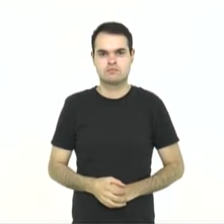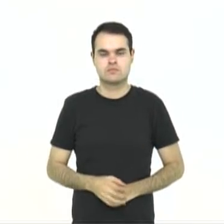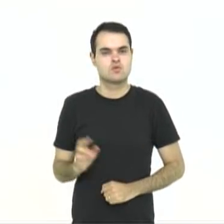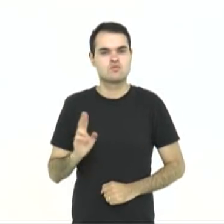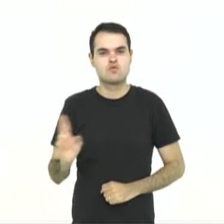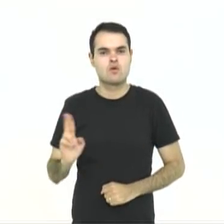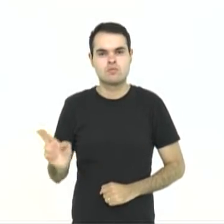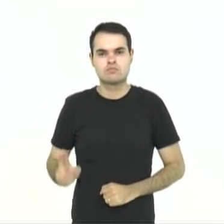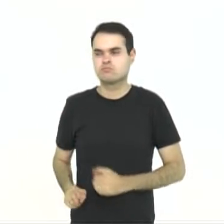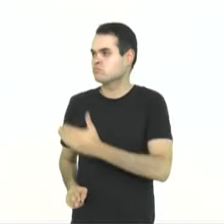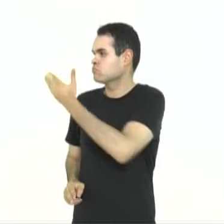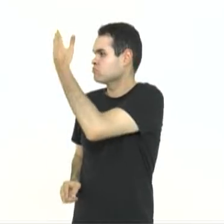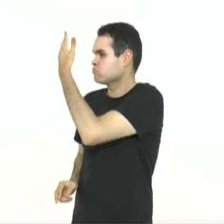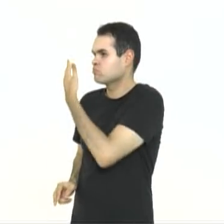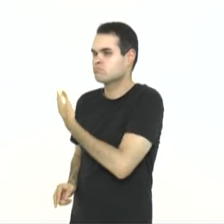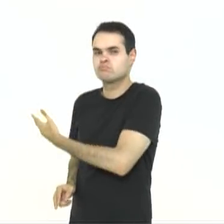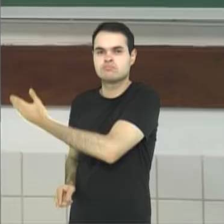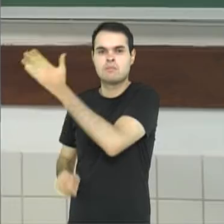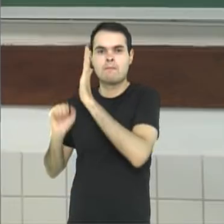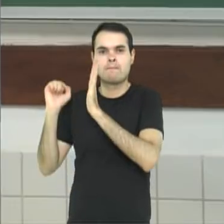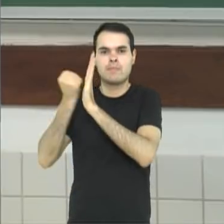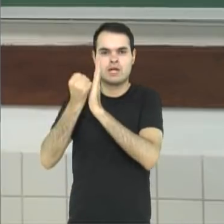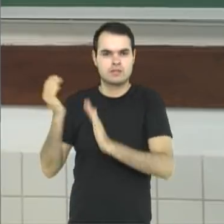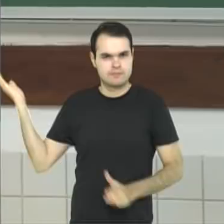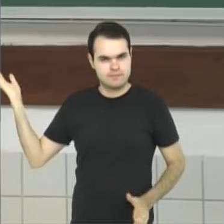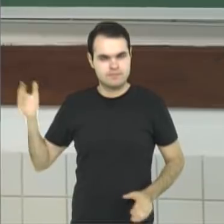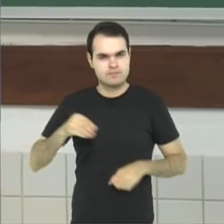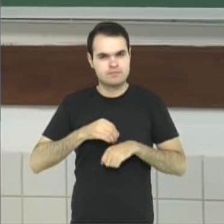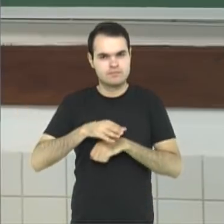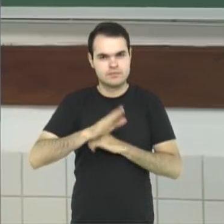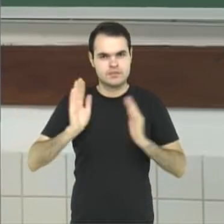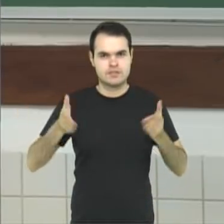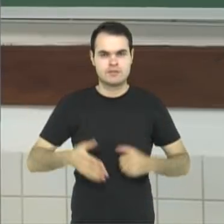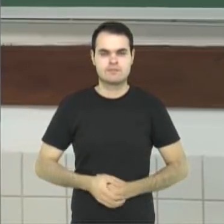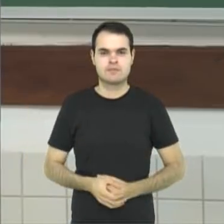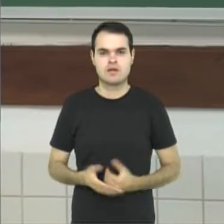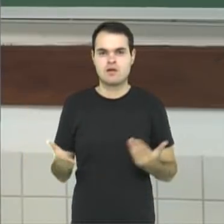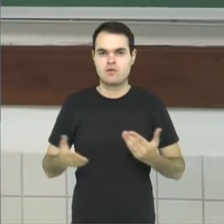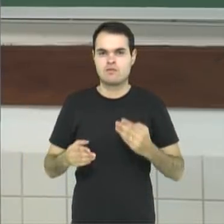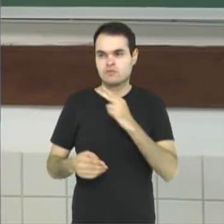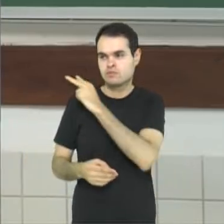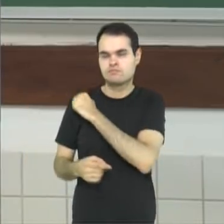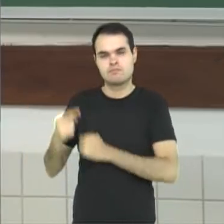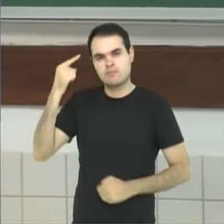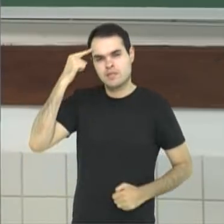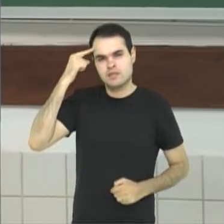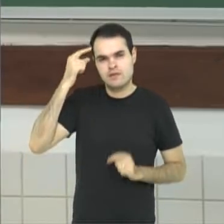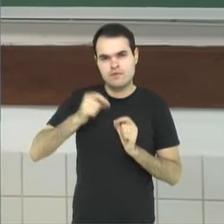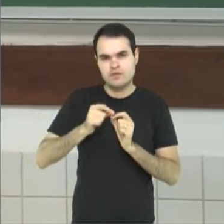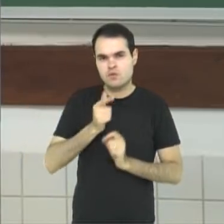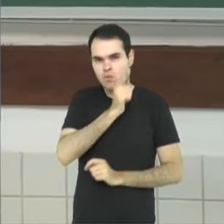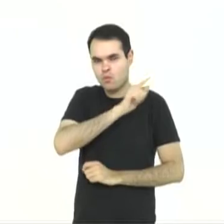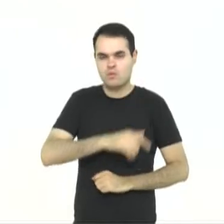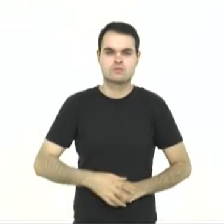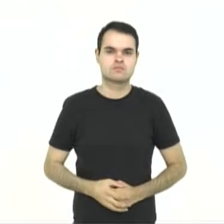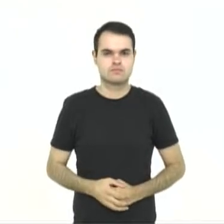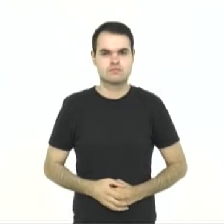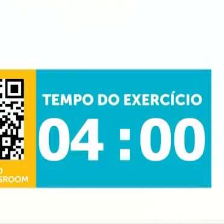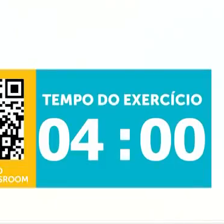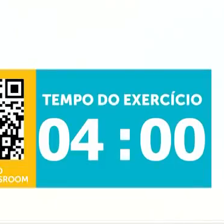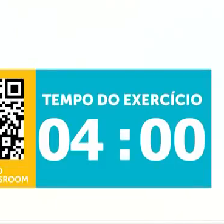que são fabricados por esses fabricantes. Um eu já dei de brinde para vocês, resta vocês agora pensar e fazer os outros.